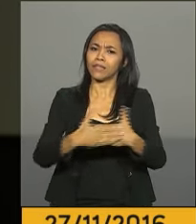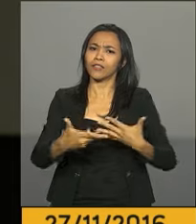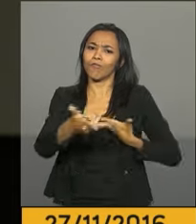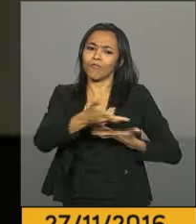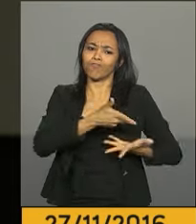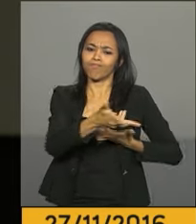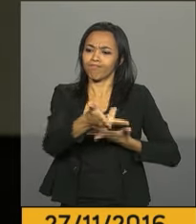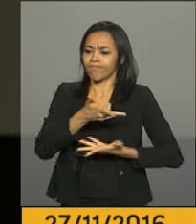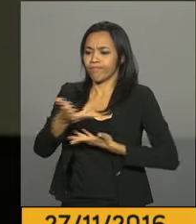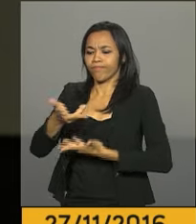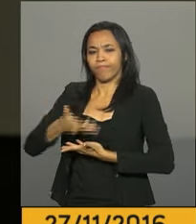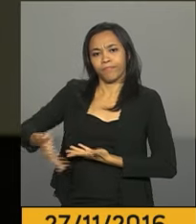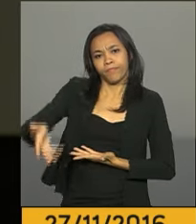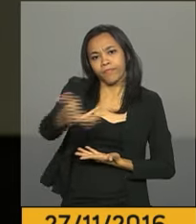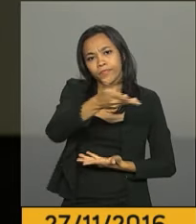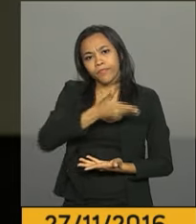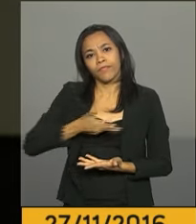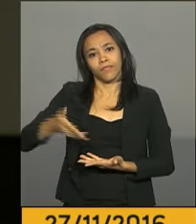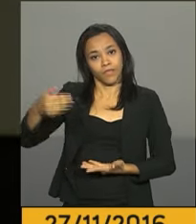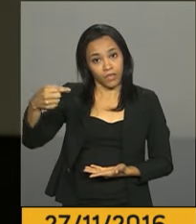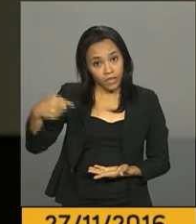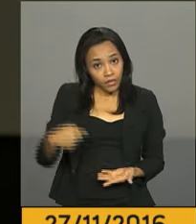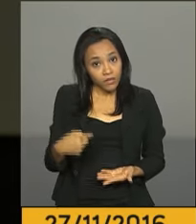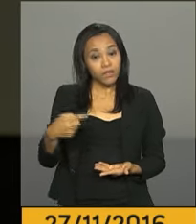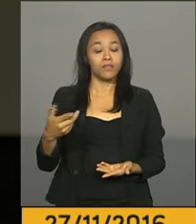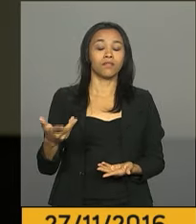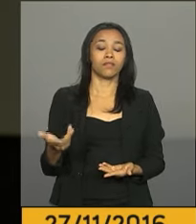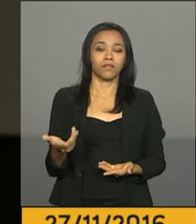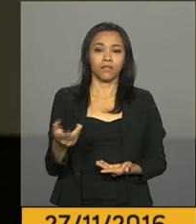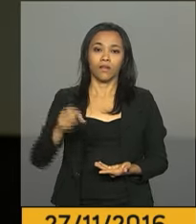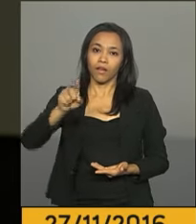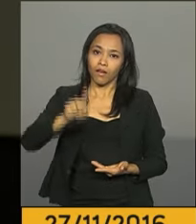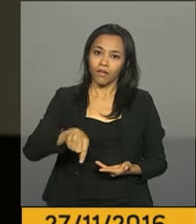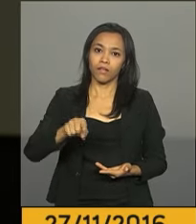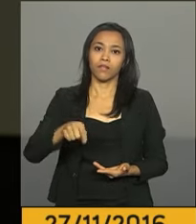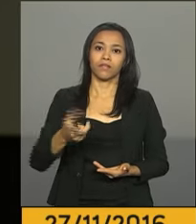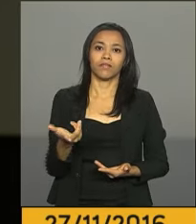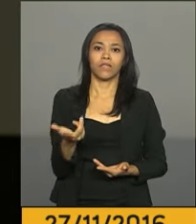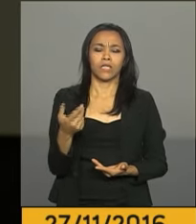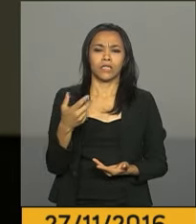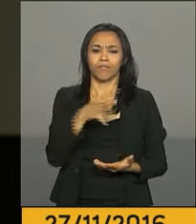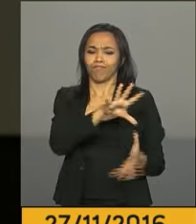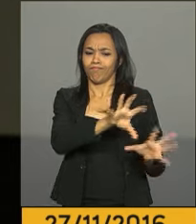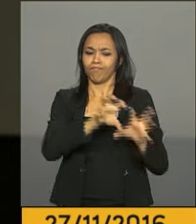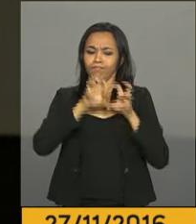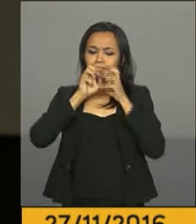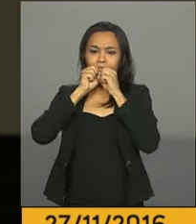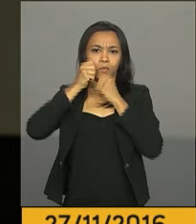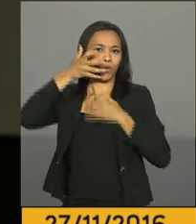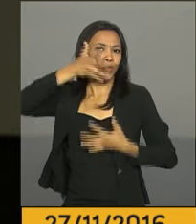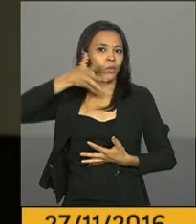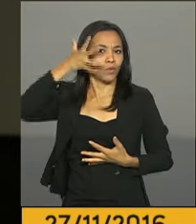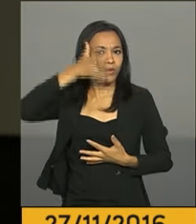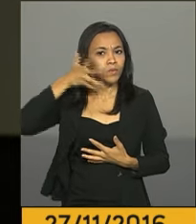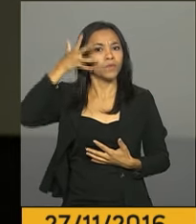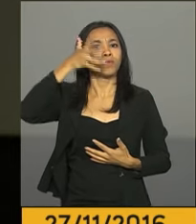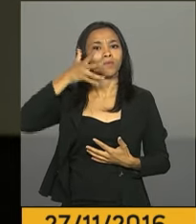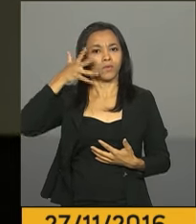com imensa fraternidade. E isso é que dá o tom do discurso